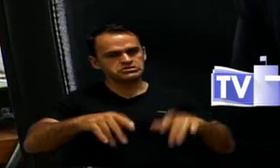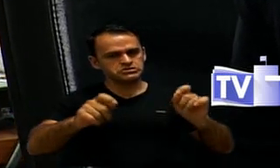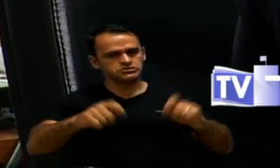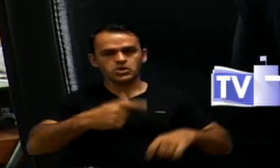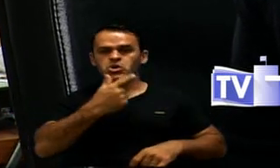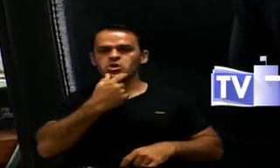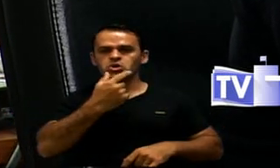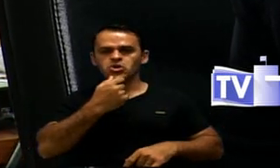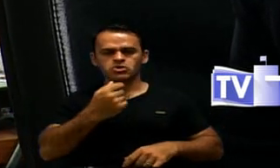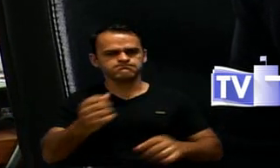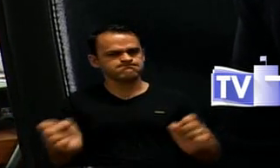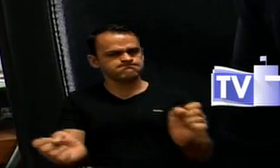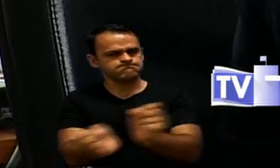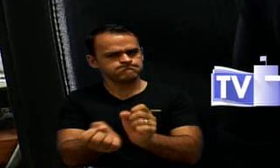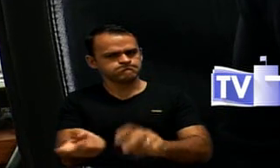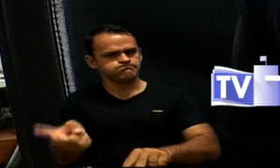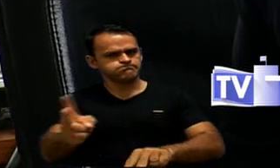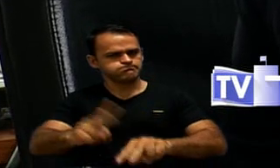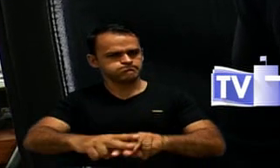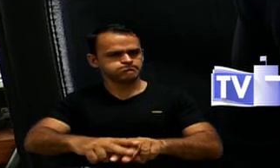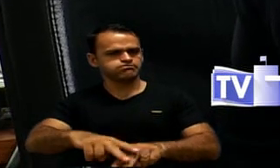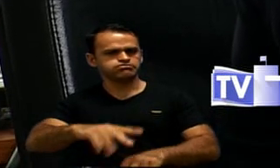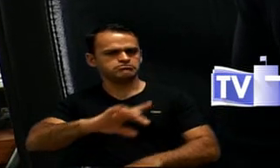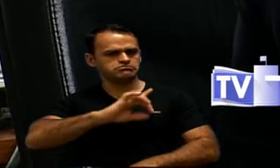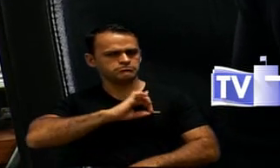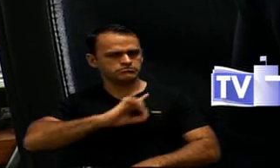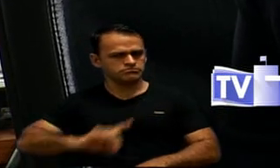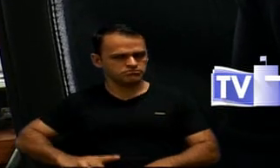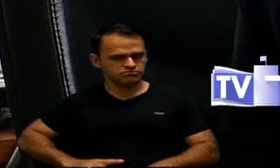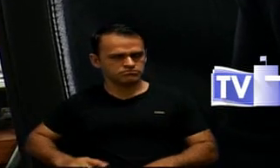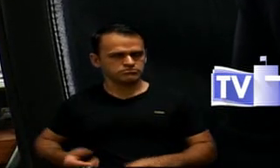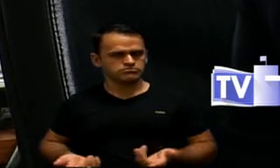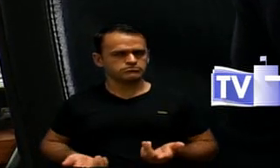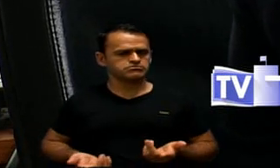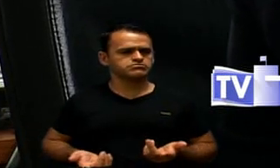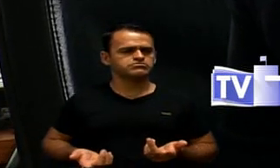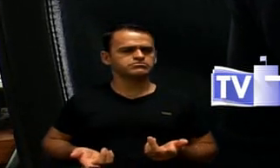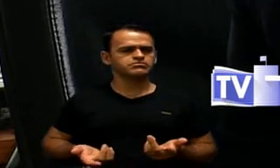abusador, e levamos para a delegacia.